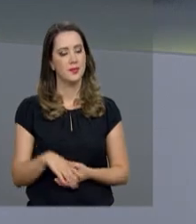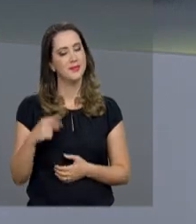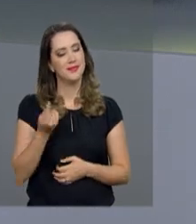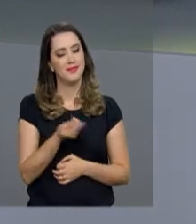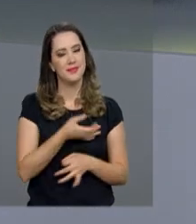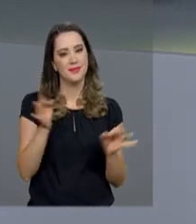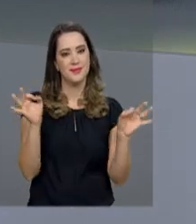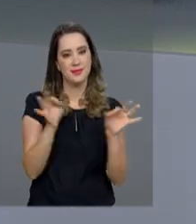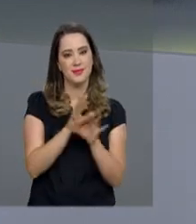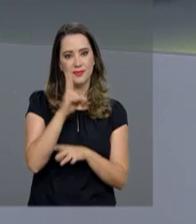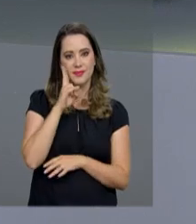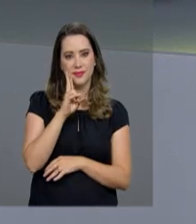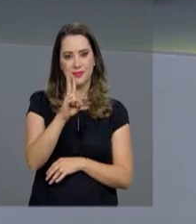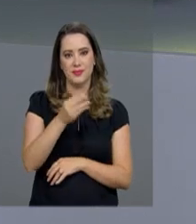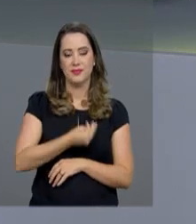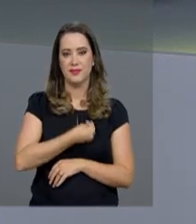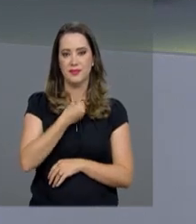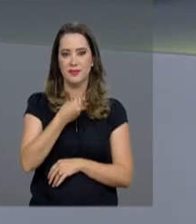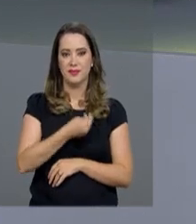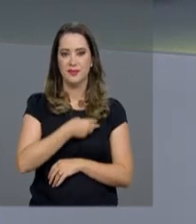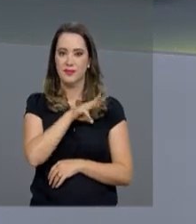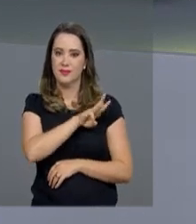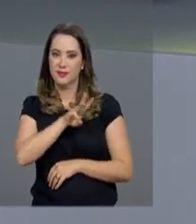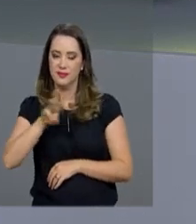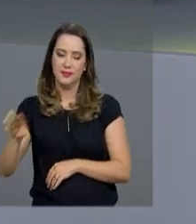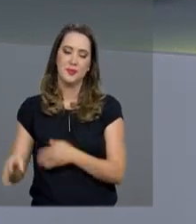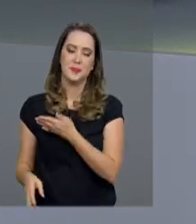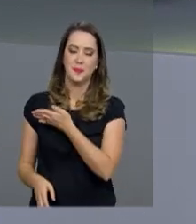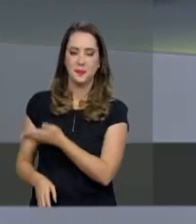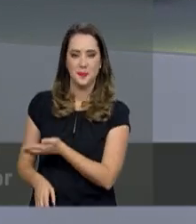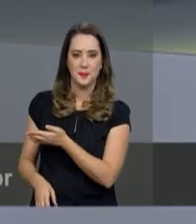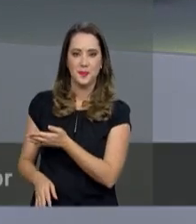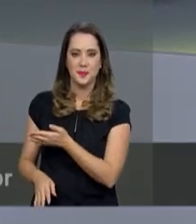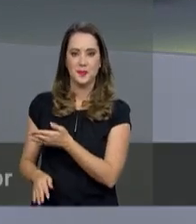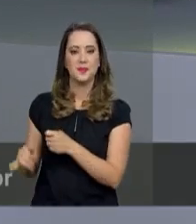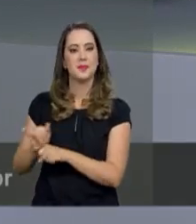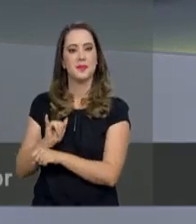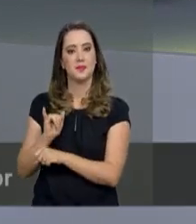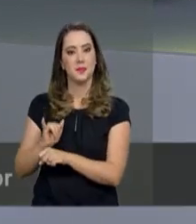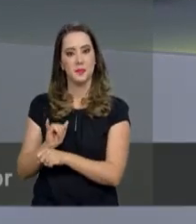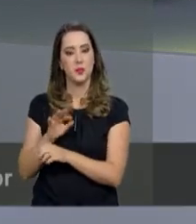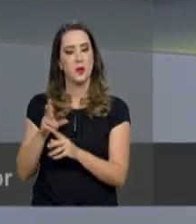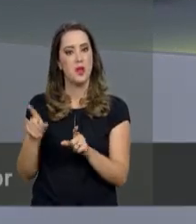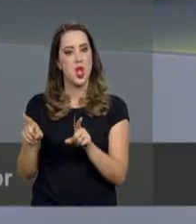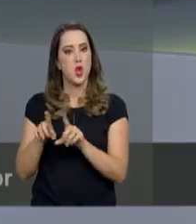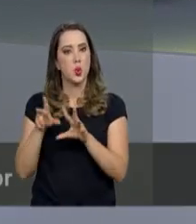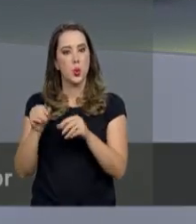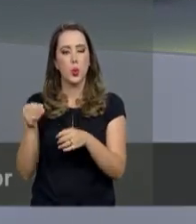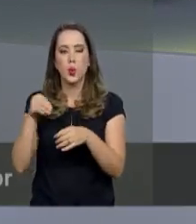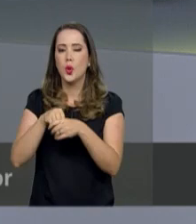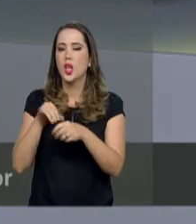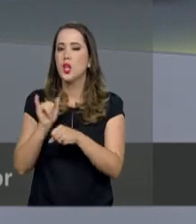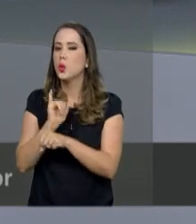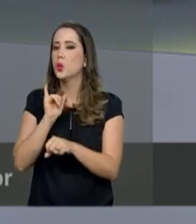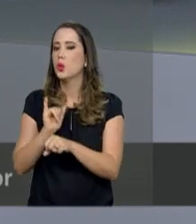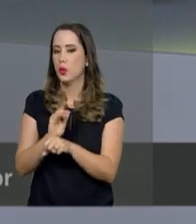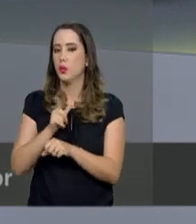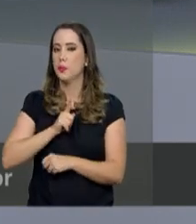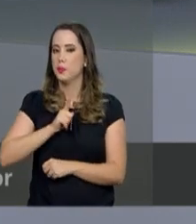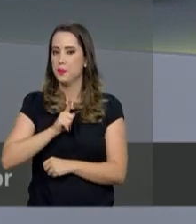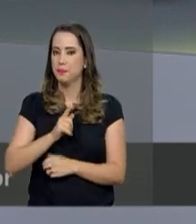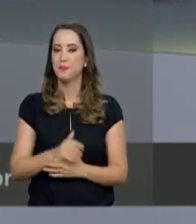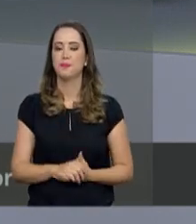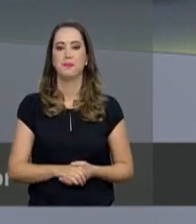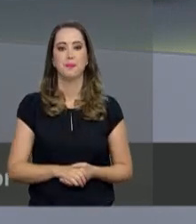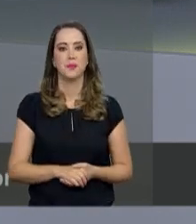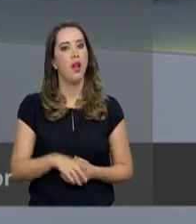Nós ficamos por aqui. Você acompanha a nossa programação ao vivo pelo site da NBR. E todas as reportagens estão disponíveis em nosso